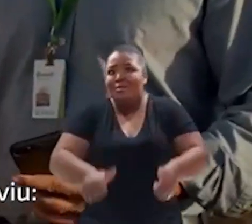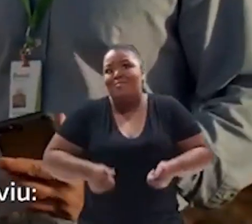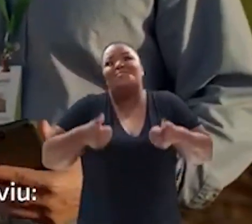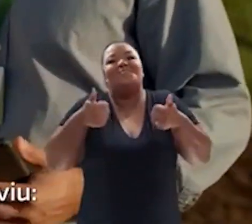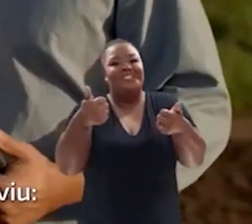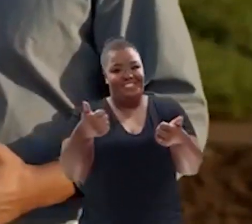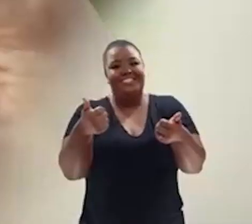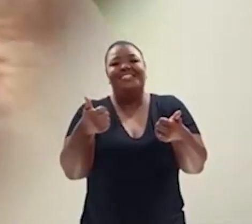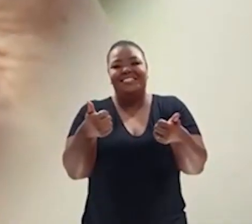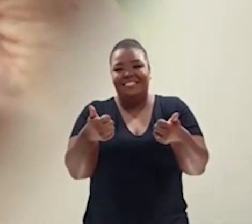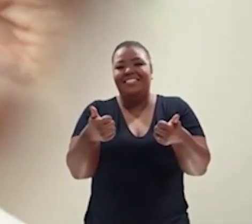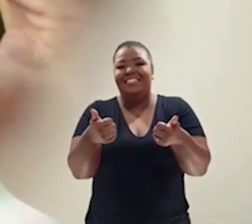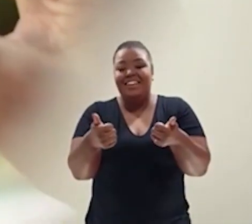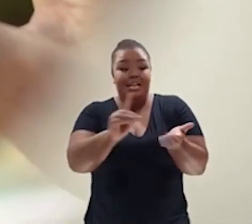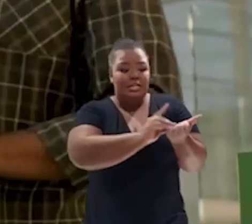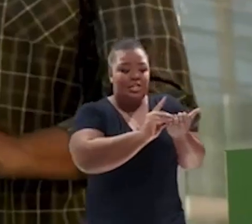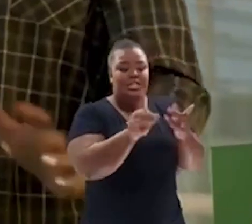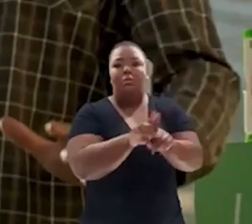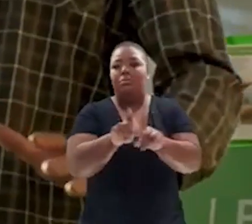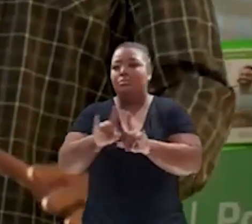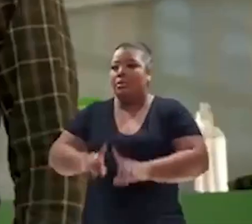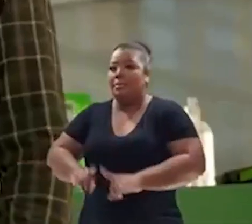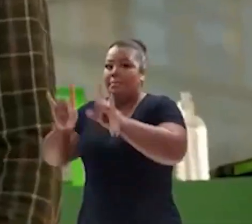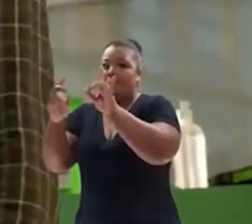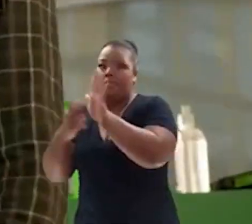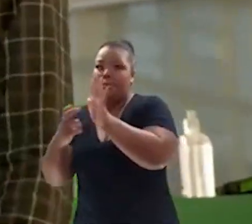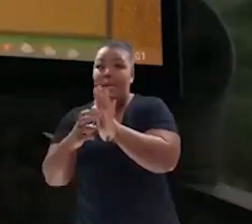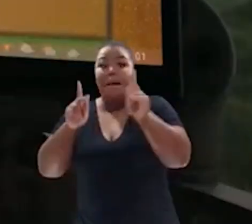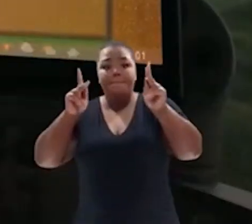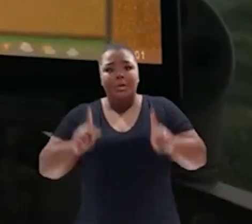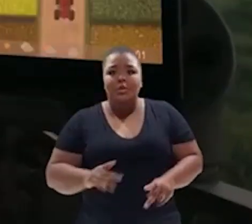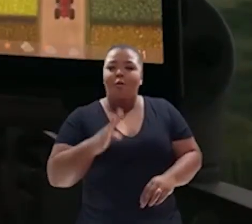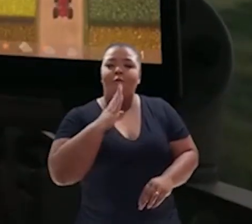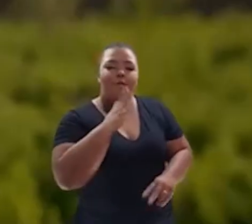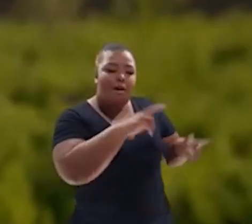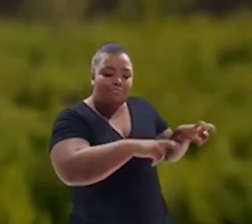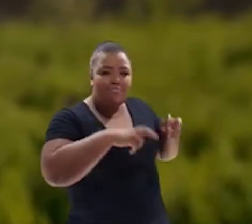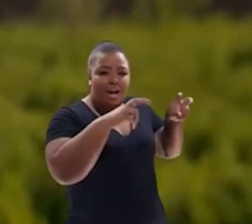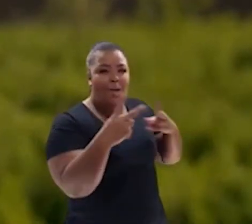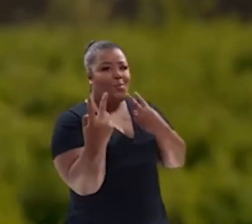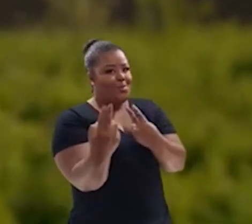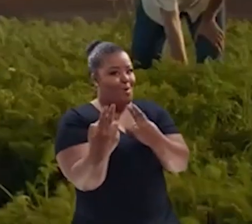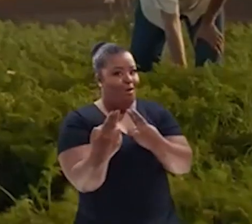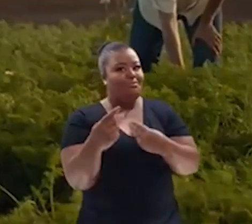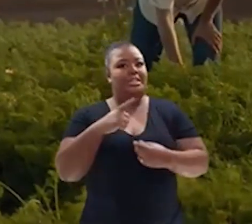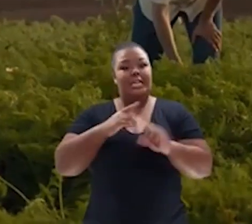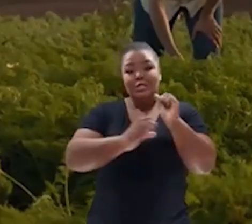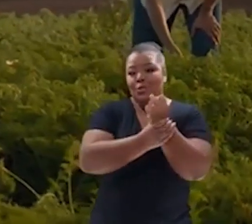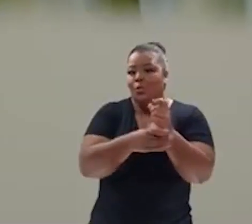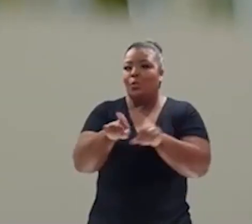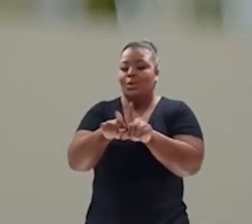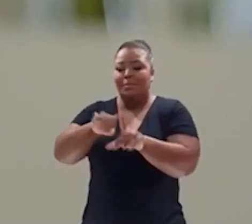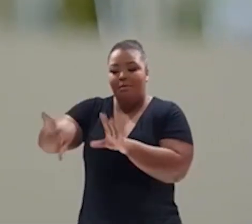você nunca viu. No digital e nas agências, com gente que conhece o agro como nós. E tem seguro, tem